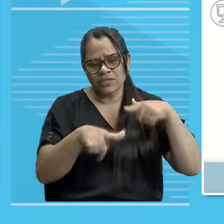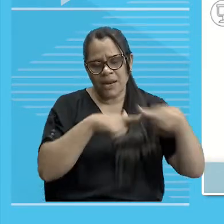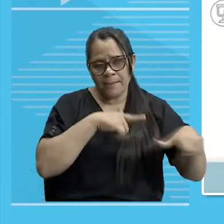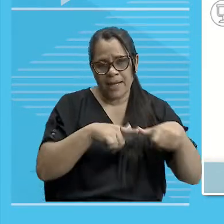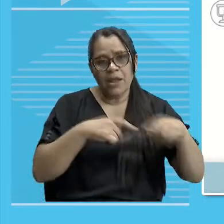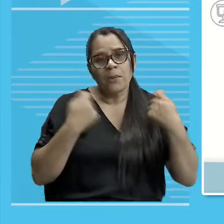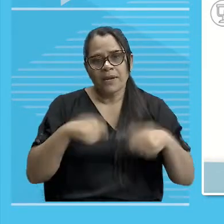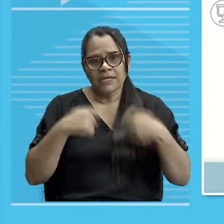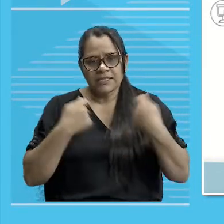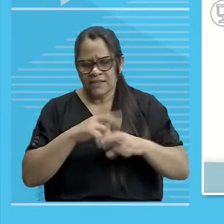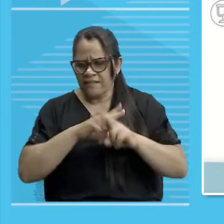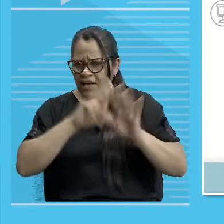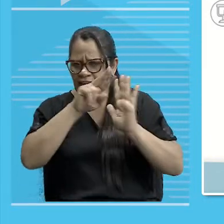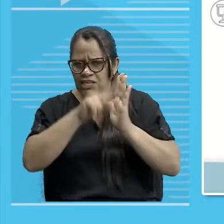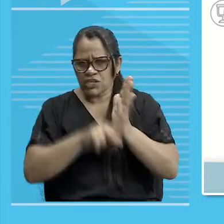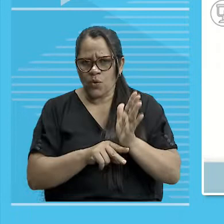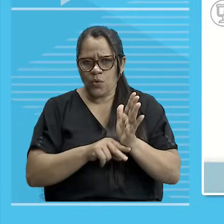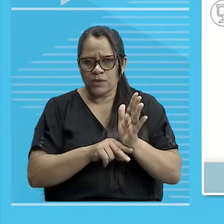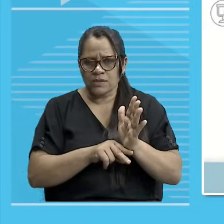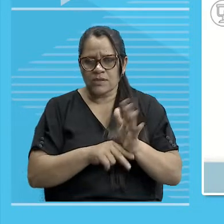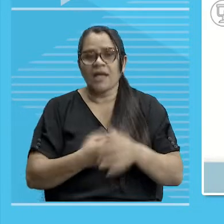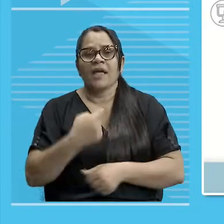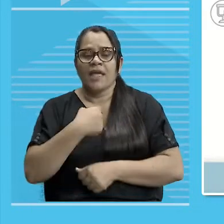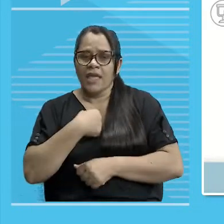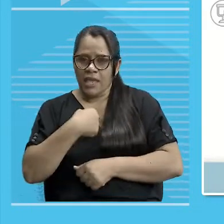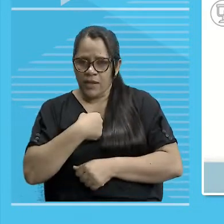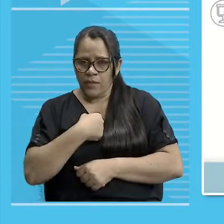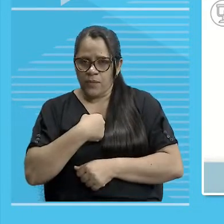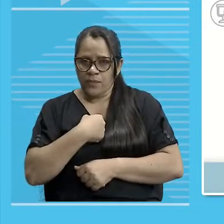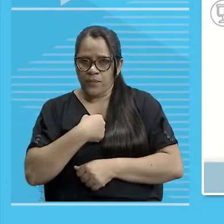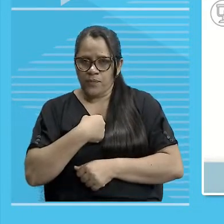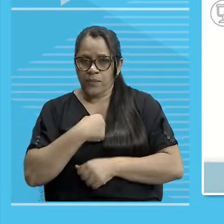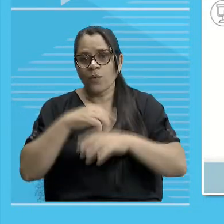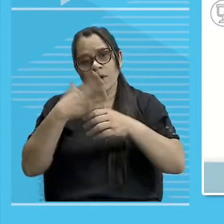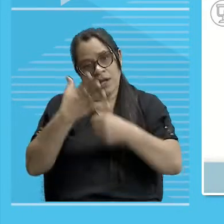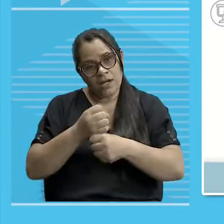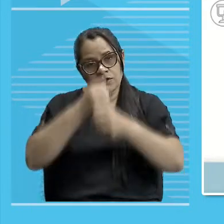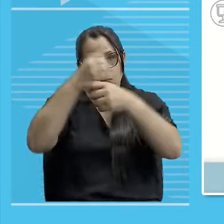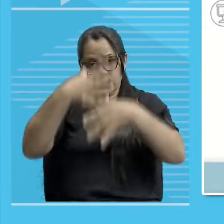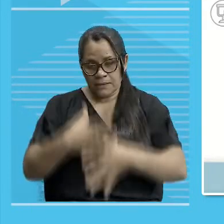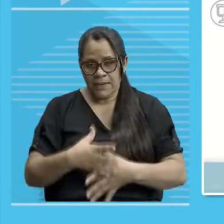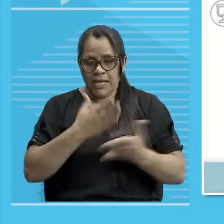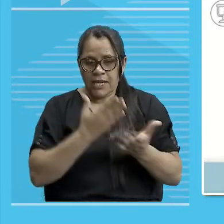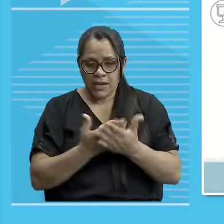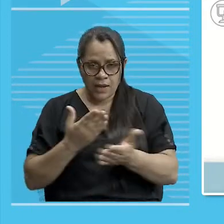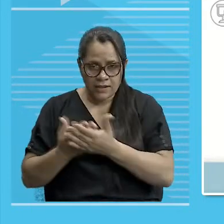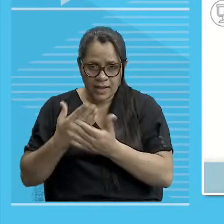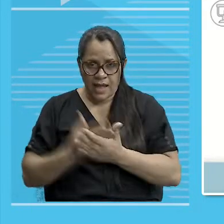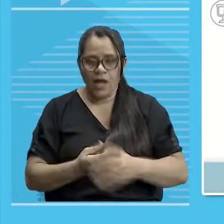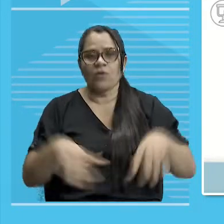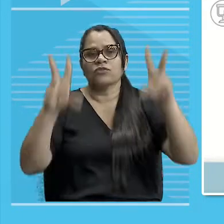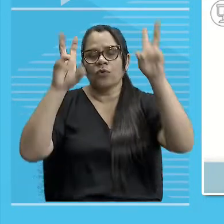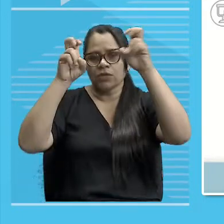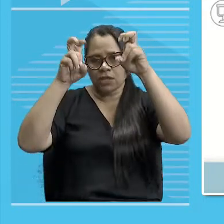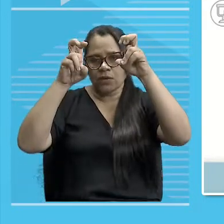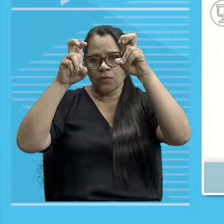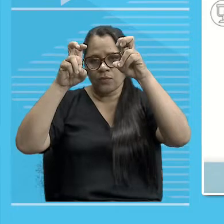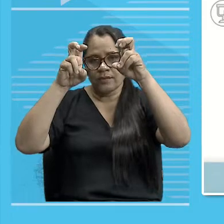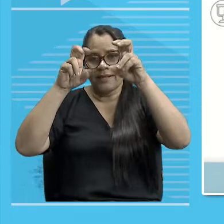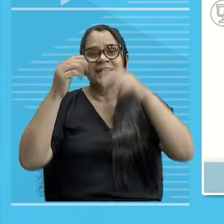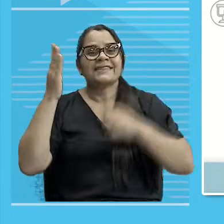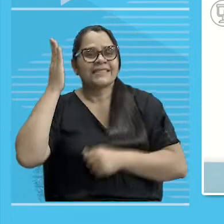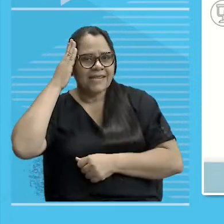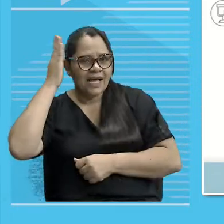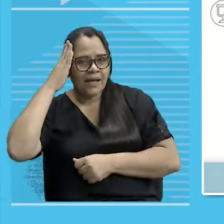aquilo. Ei, eu, quando estou dando aula desse assunto, sabe qual é a dica que eu dou para a mulher? Sabe qual é a dica que eu dou para ela? Você vai já me